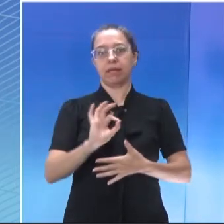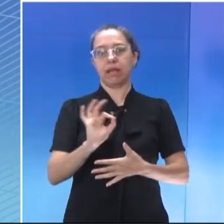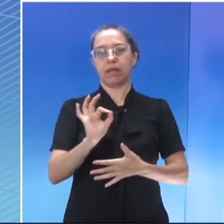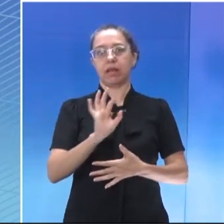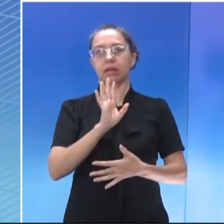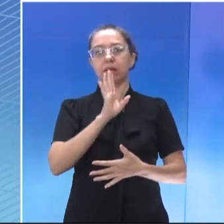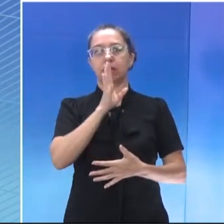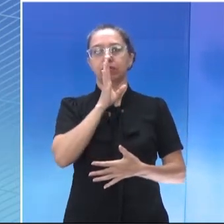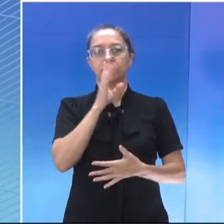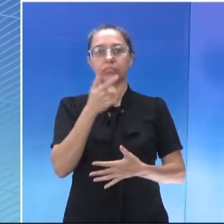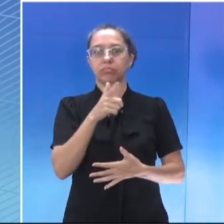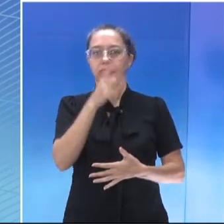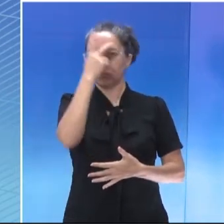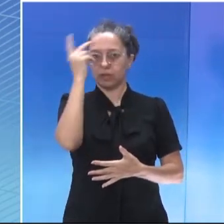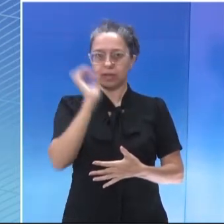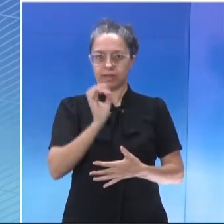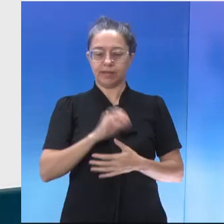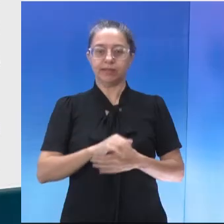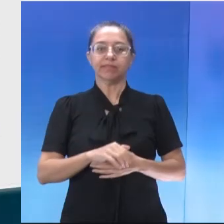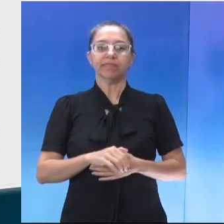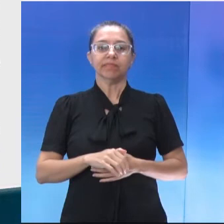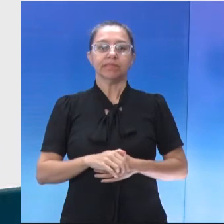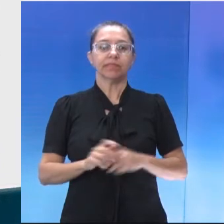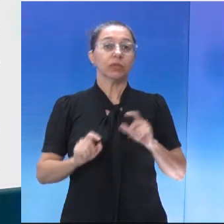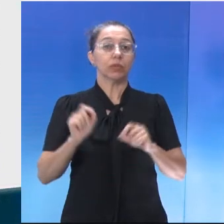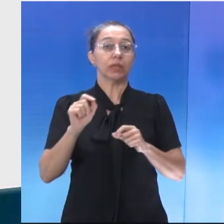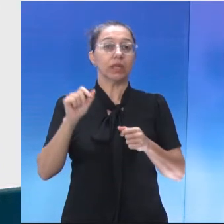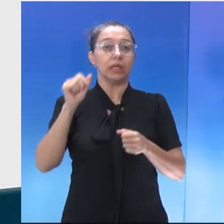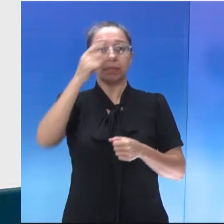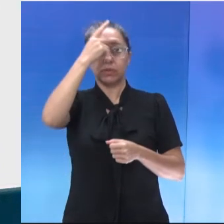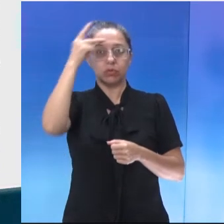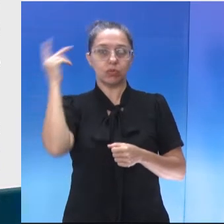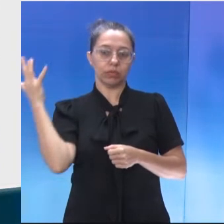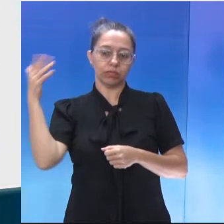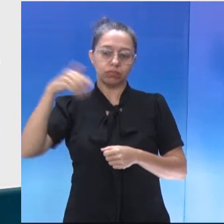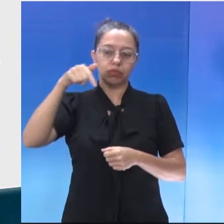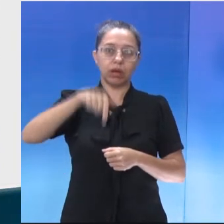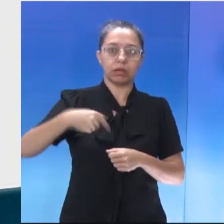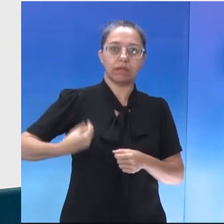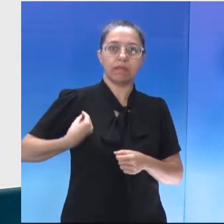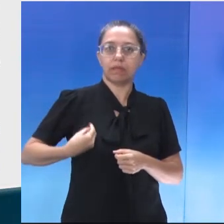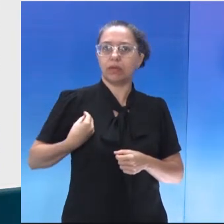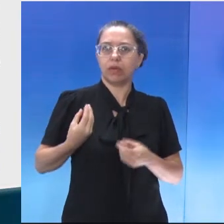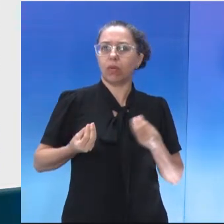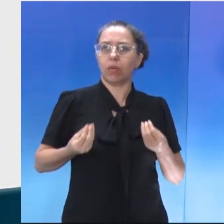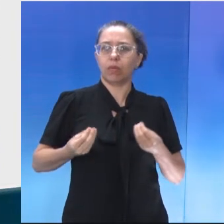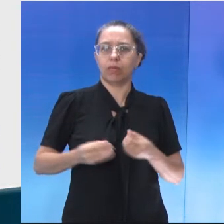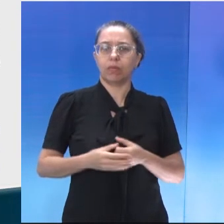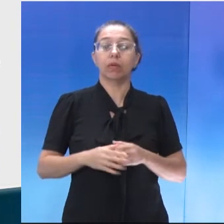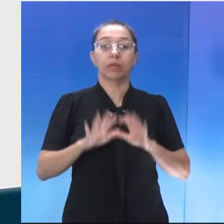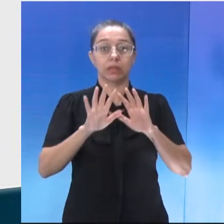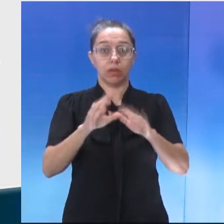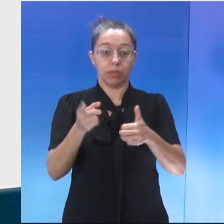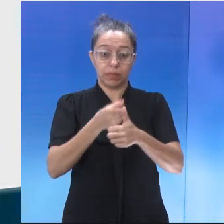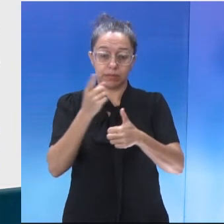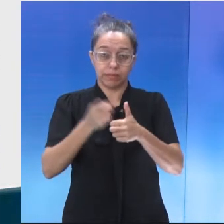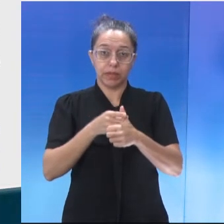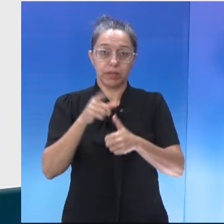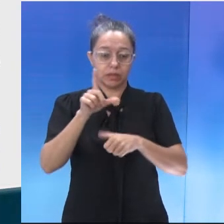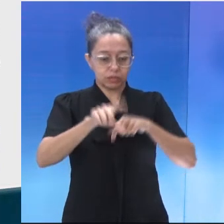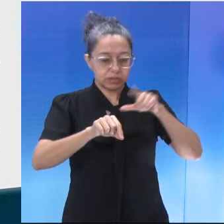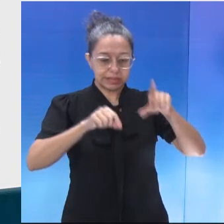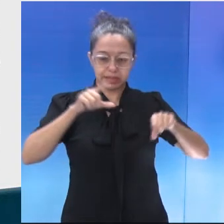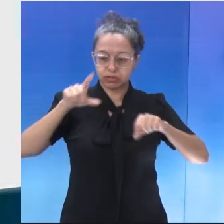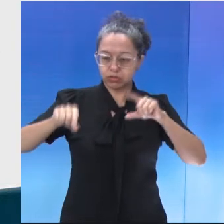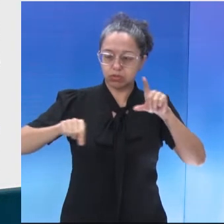indígenas, faziam aqui no nosso continente? Vamos lá. Primeiro, eram selecionadas as plantas com características que